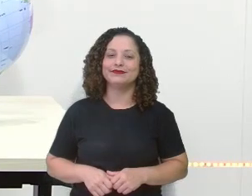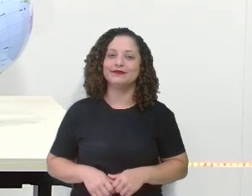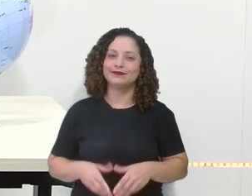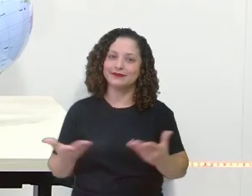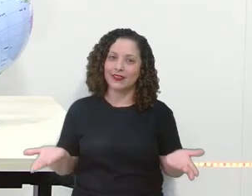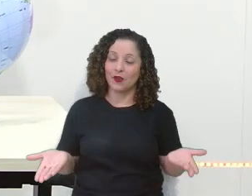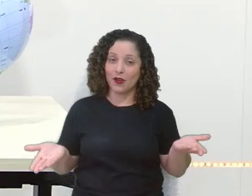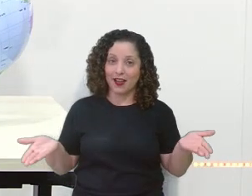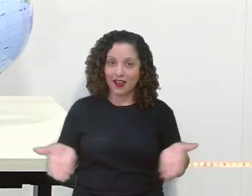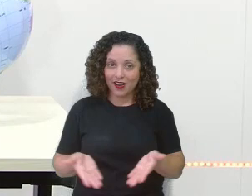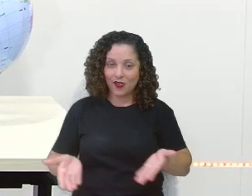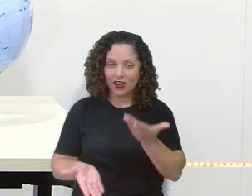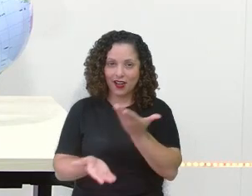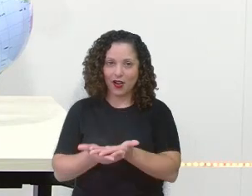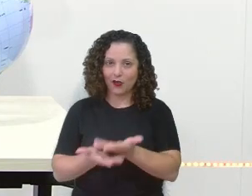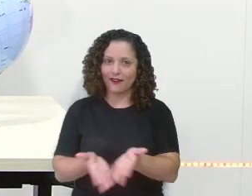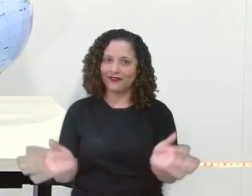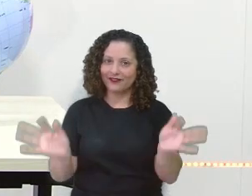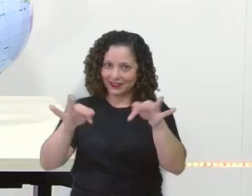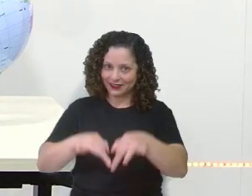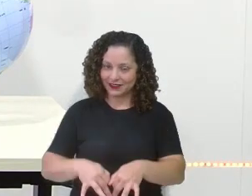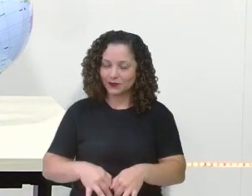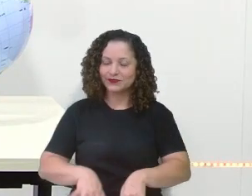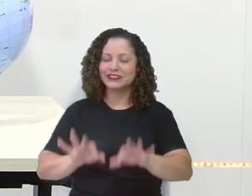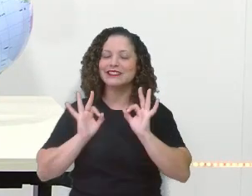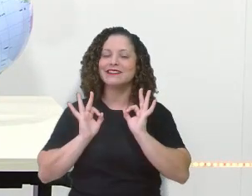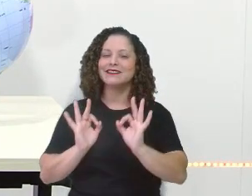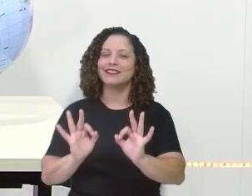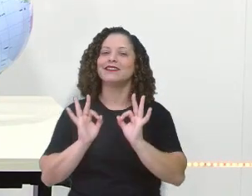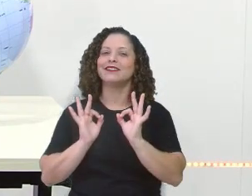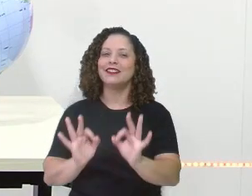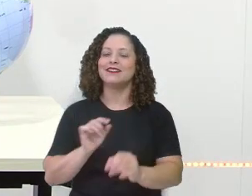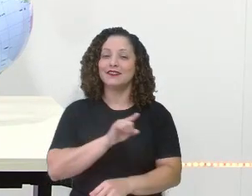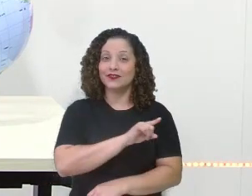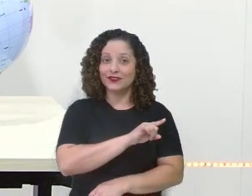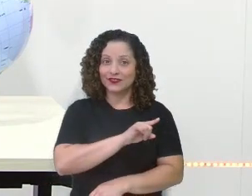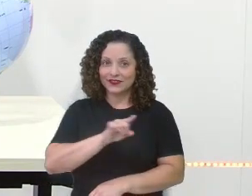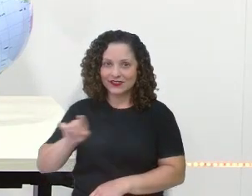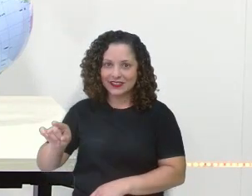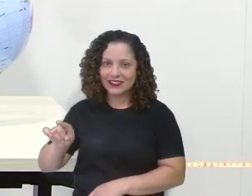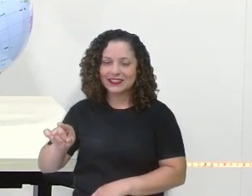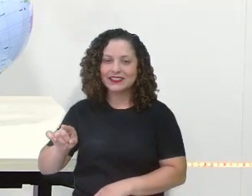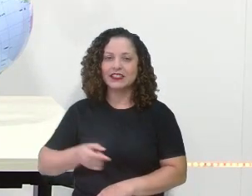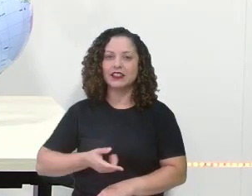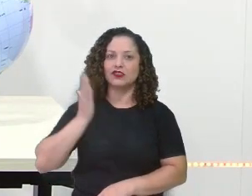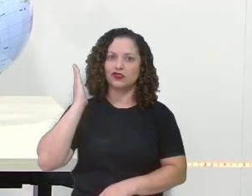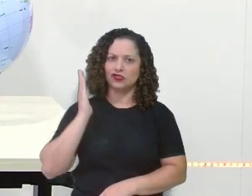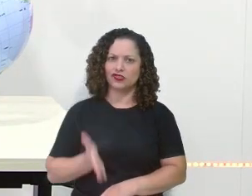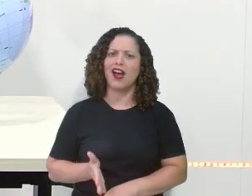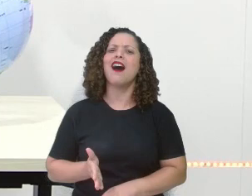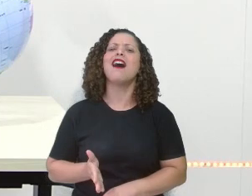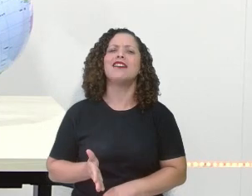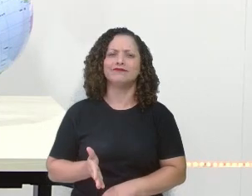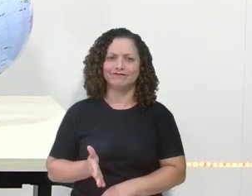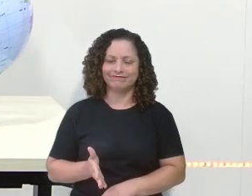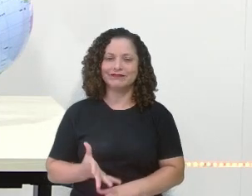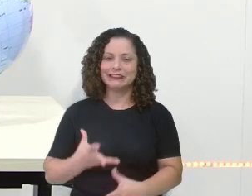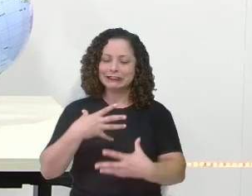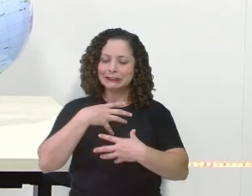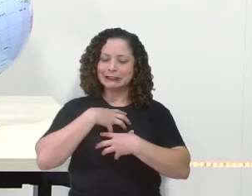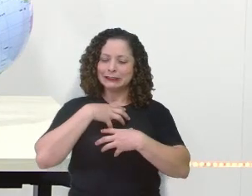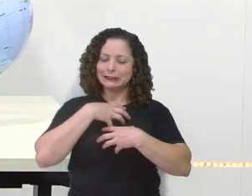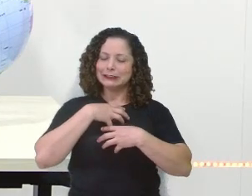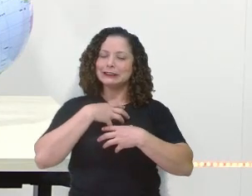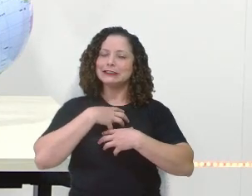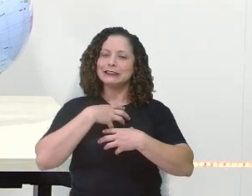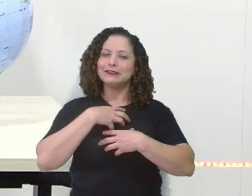gente terminou a nossa aula por aqui. Eu tenho certeza que você já se sente